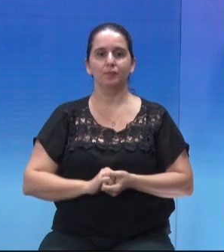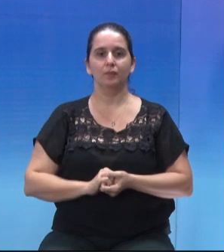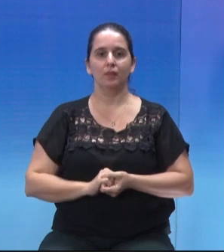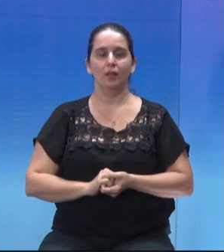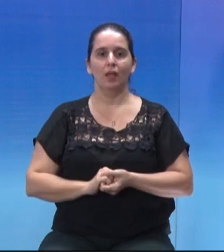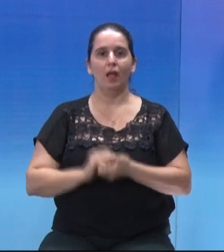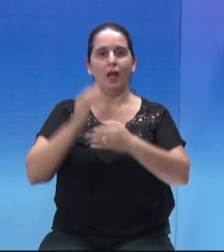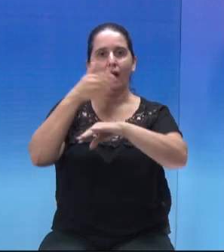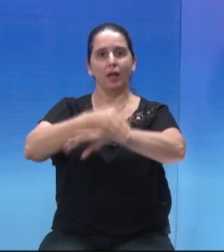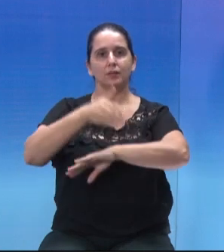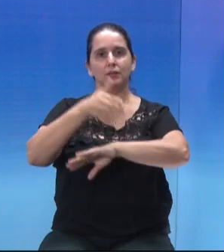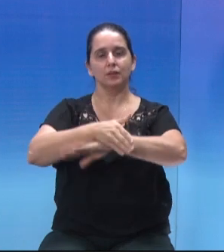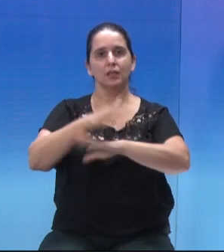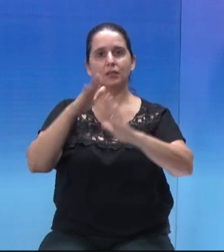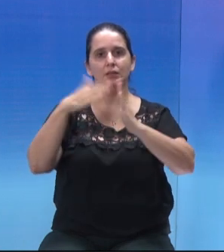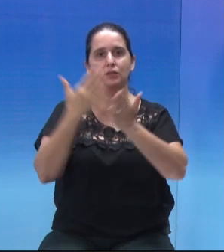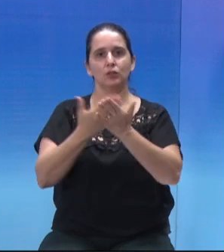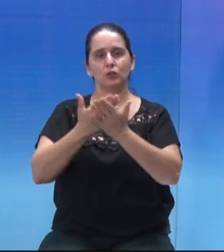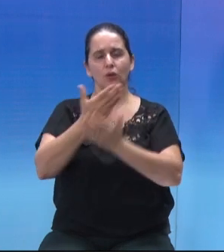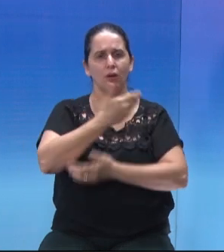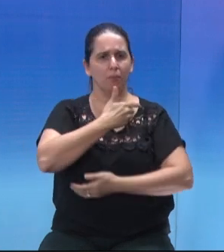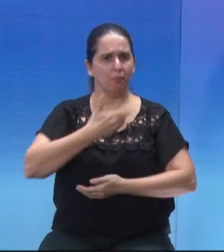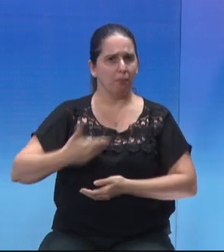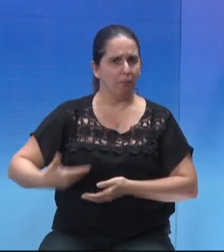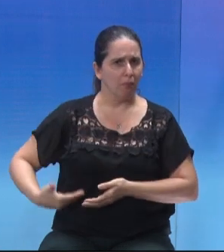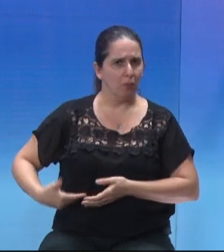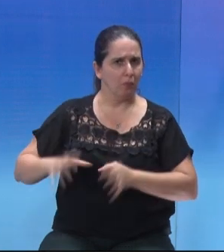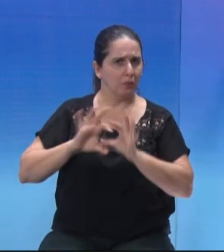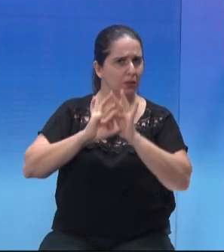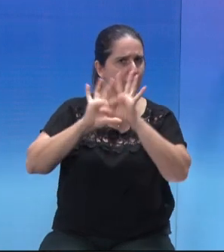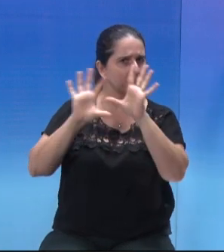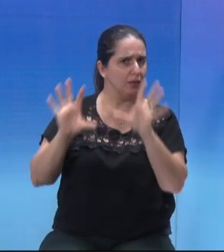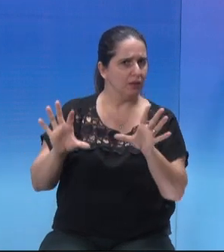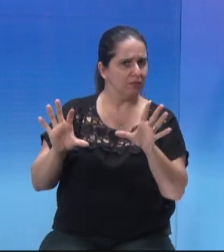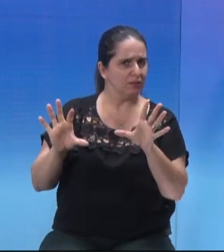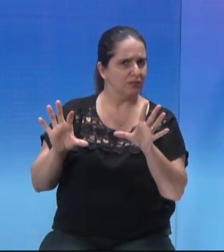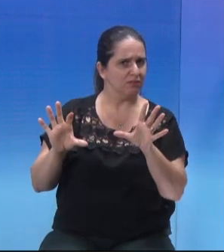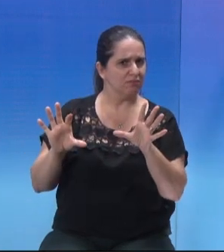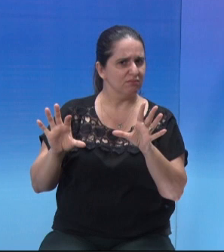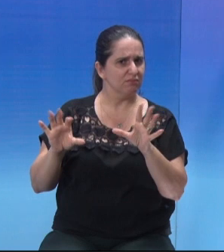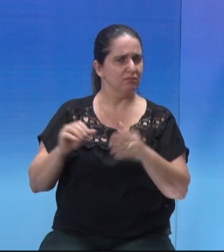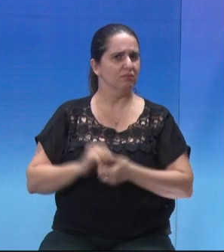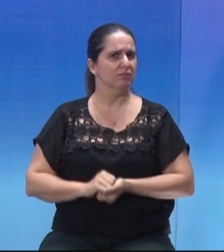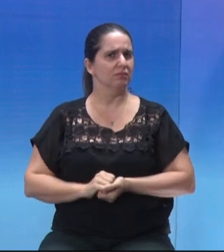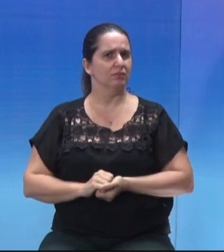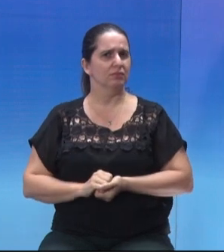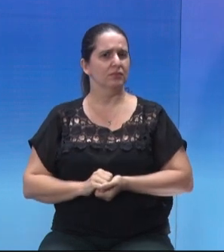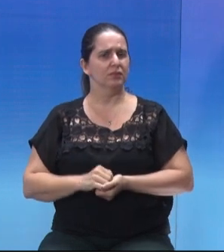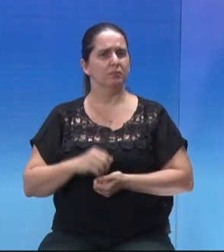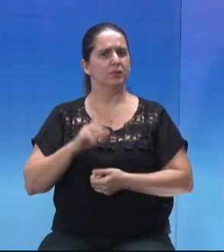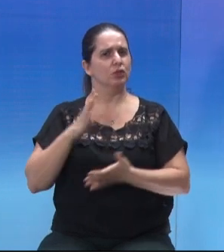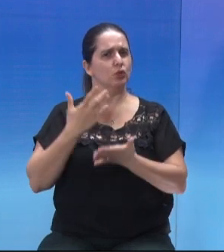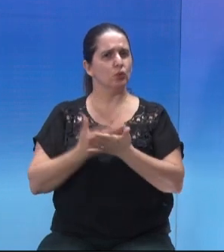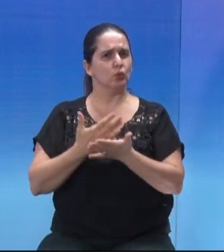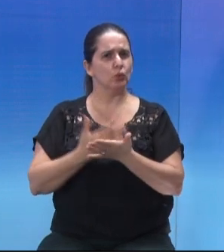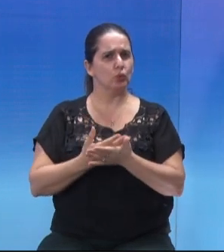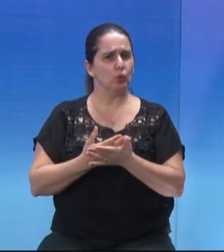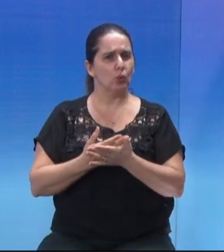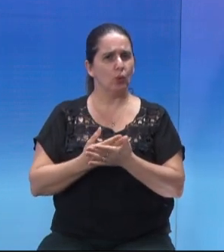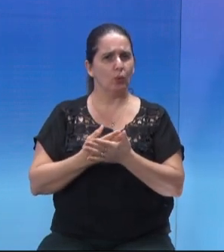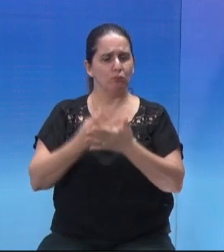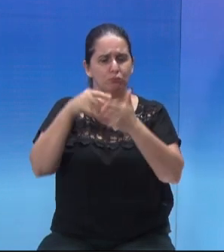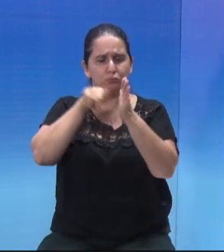Democratização do acesso à escola pública. Ora, para quem estudou a fundo a questão dos